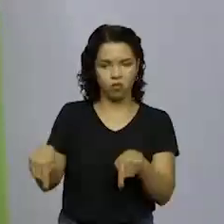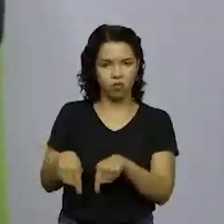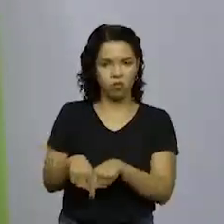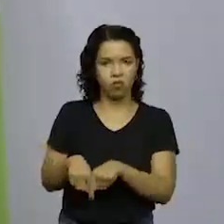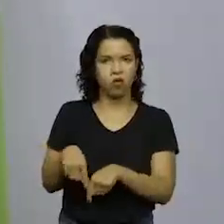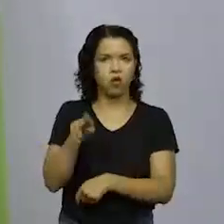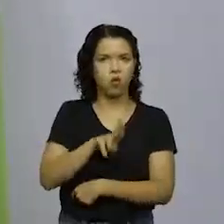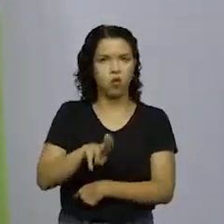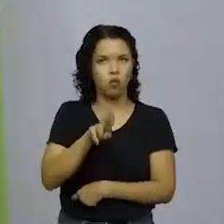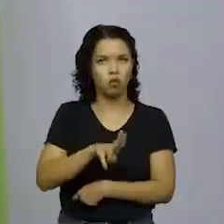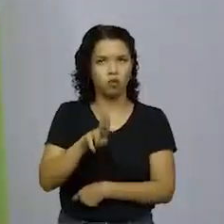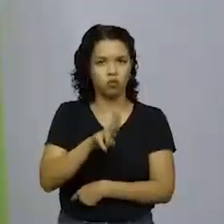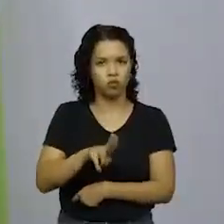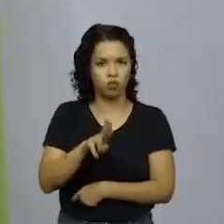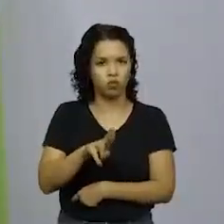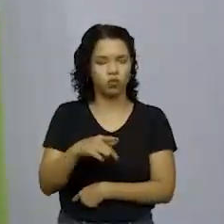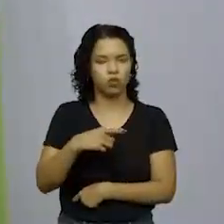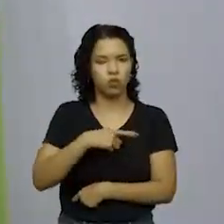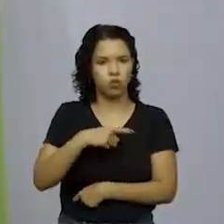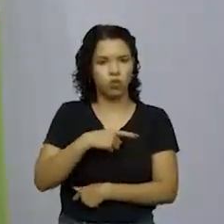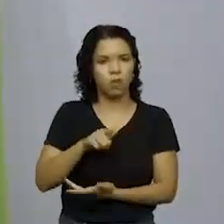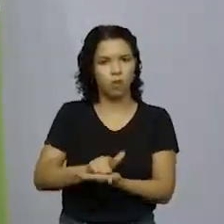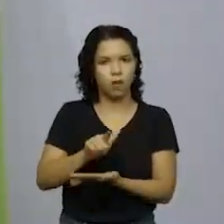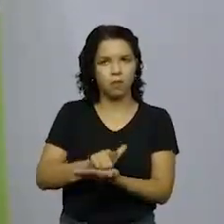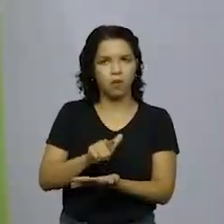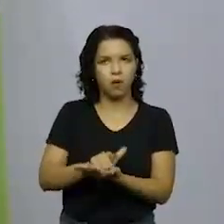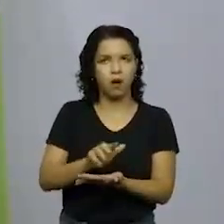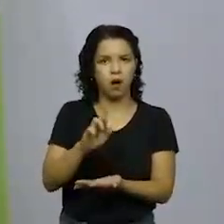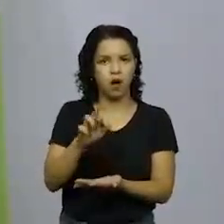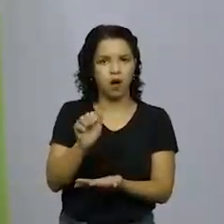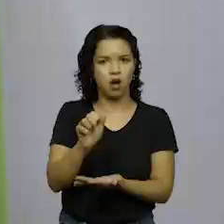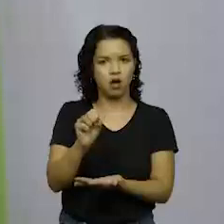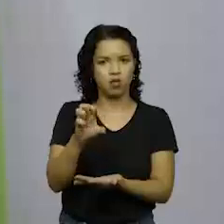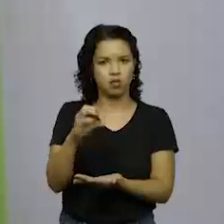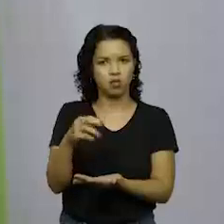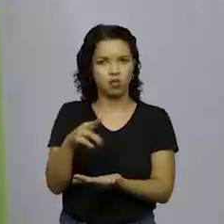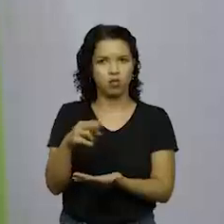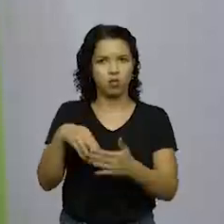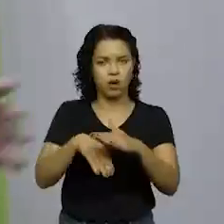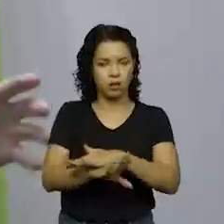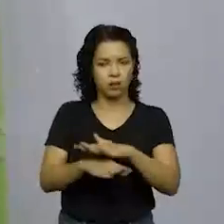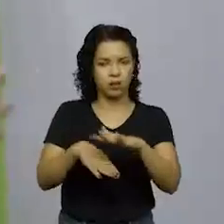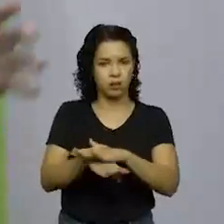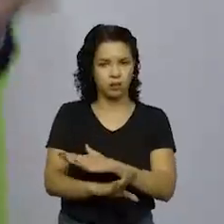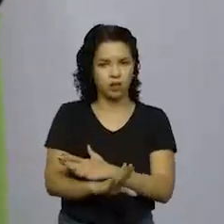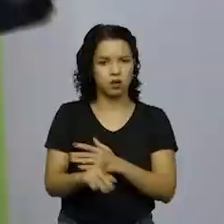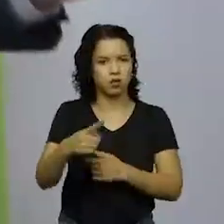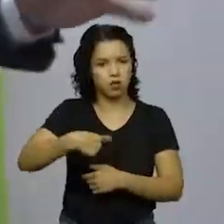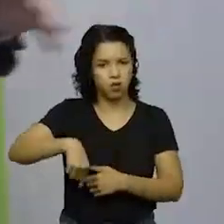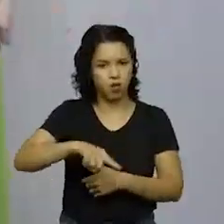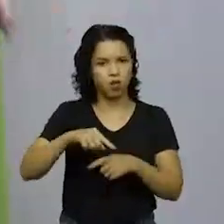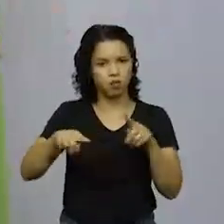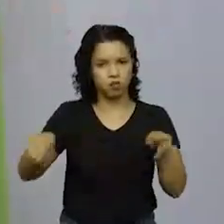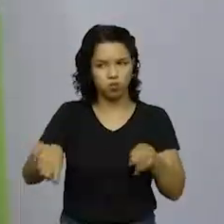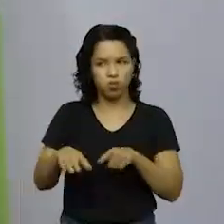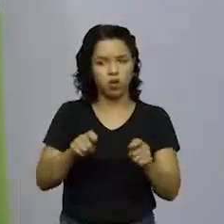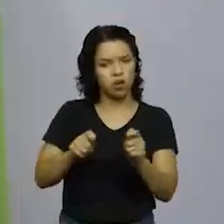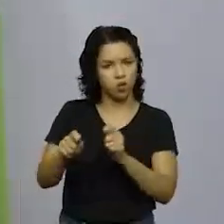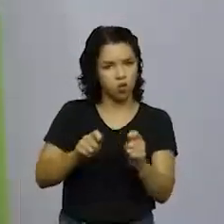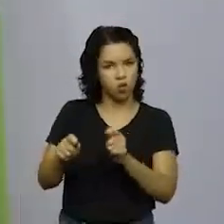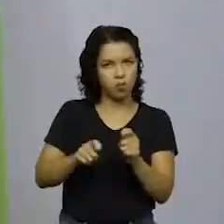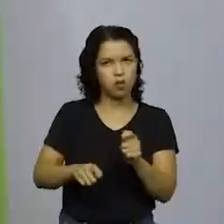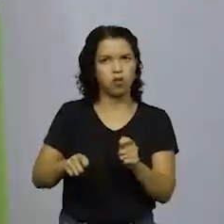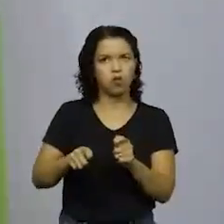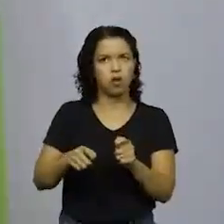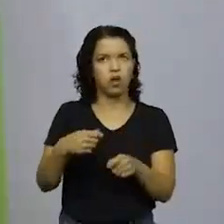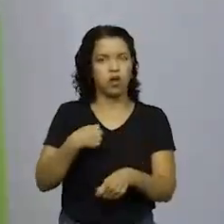rascunho. Eu uso rascunho para imprimir as coisas no meu gabinete. Nós temos uma economia lá, nós realmente prezamos. Porque eu sei que